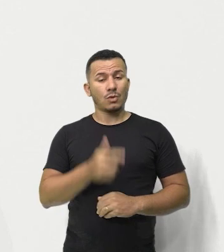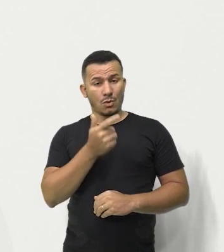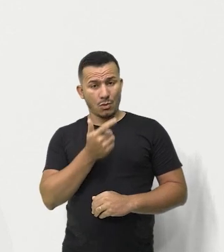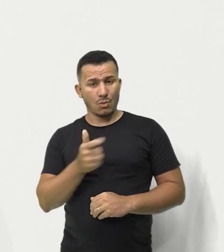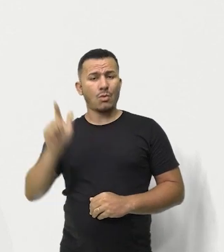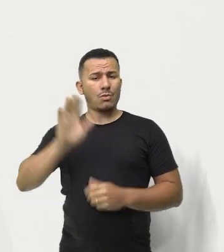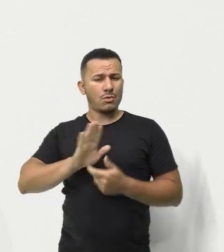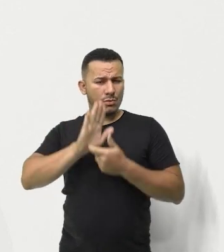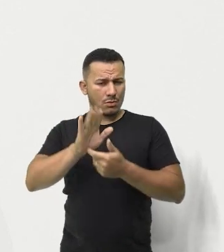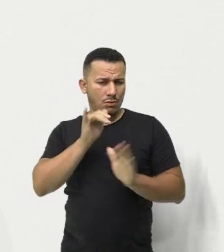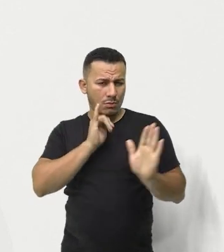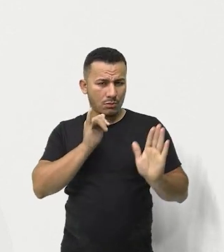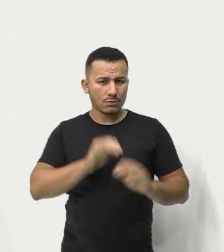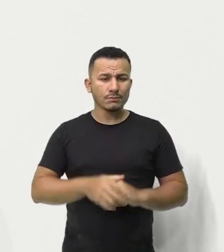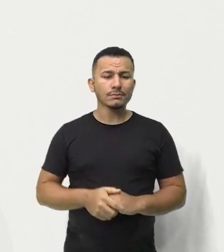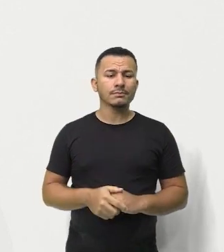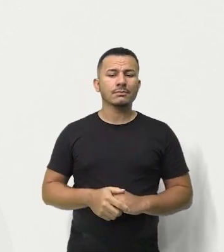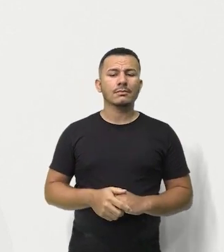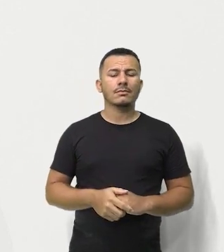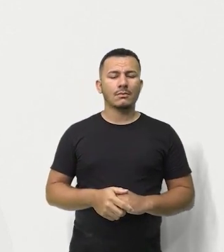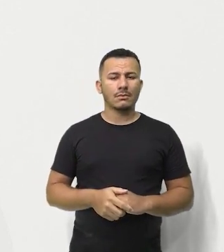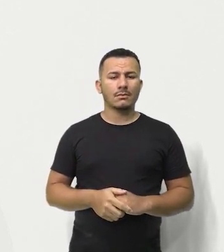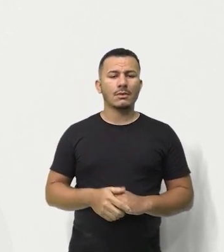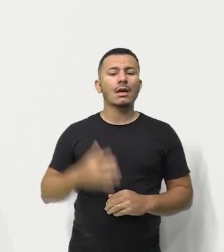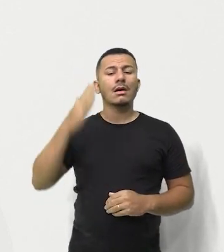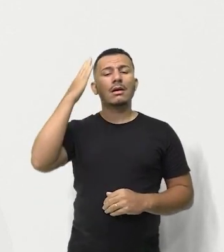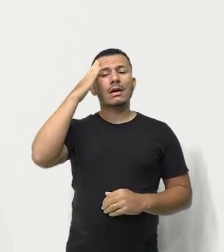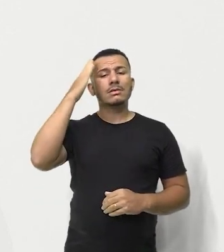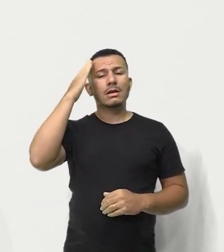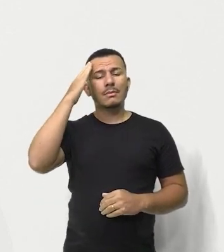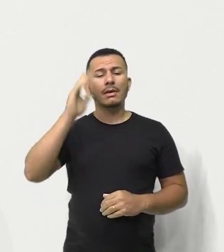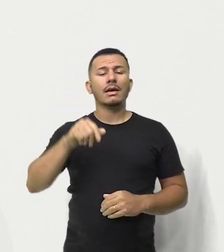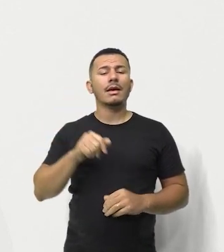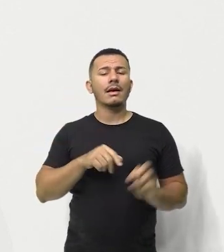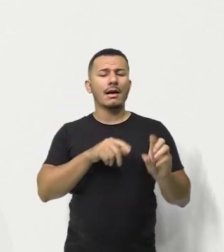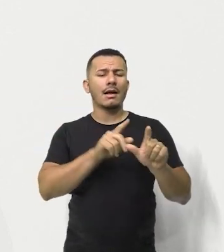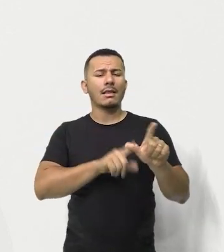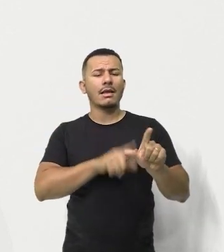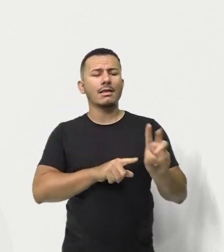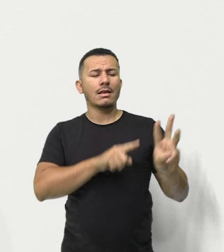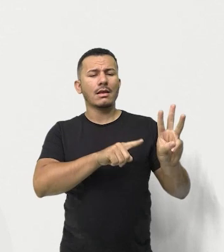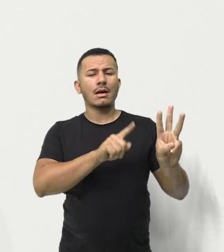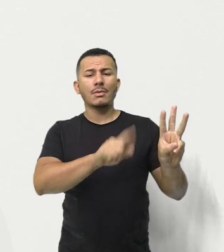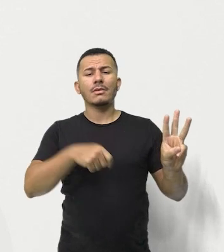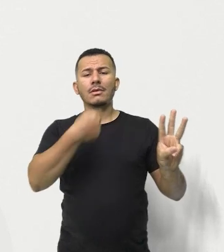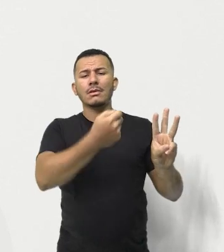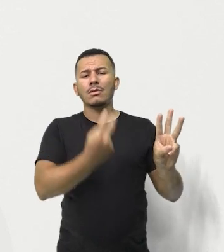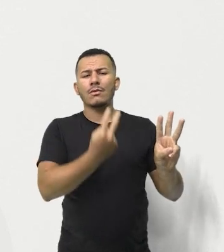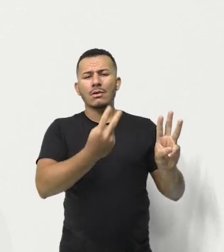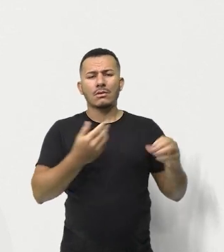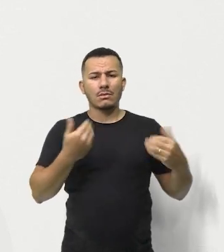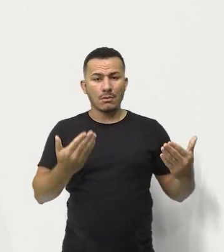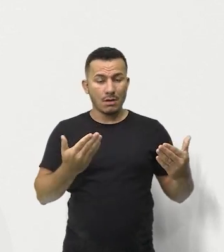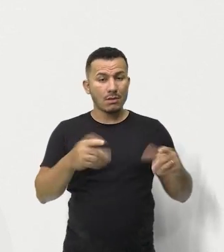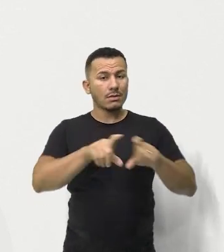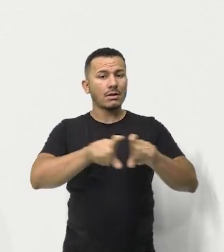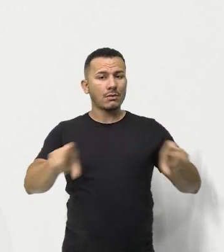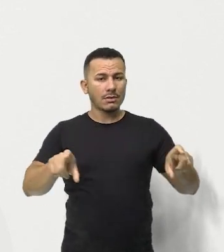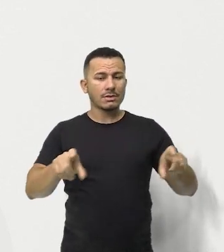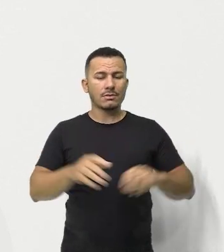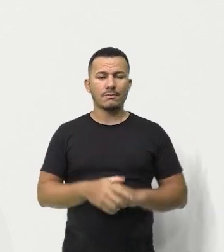Então, agora nós vamos para mais exemplo. Então, ó, qual o valor de